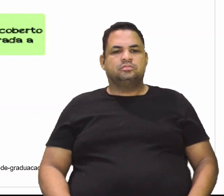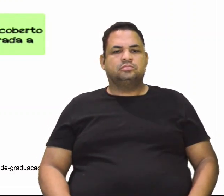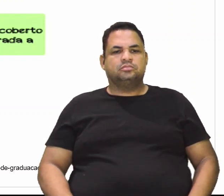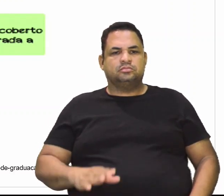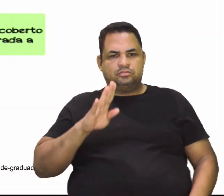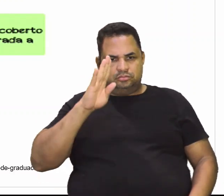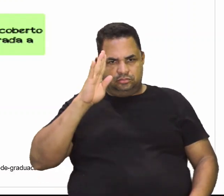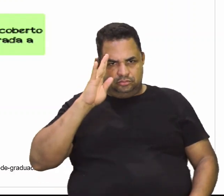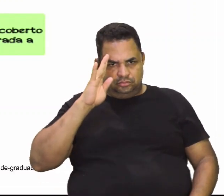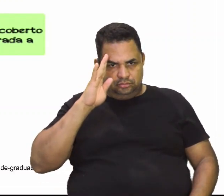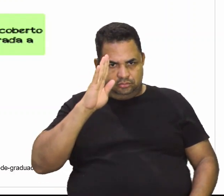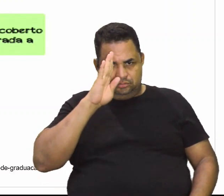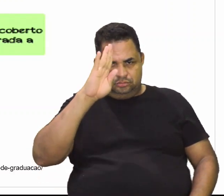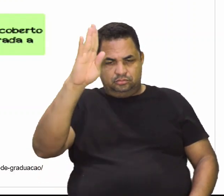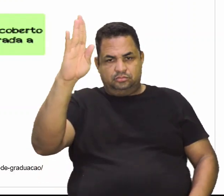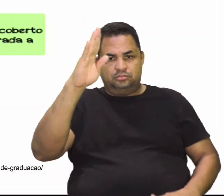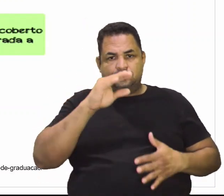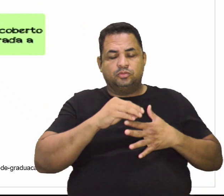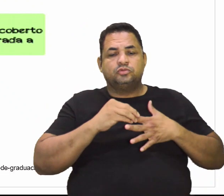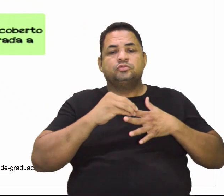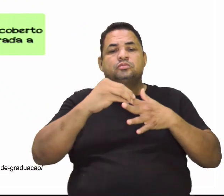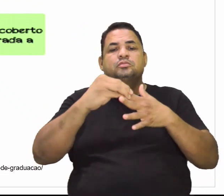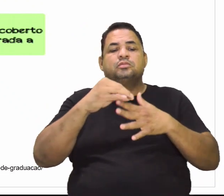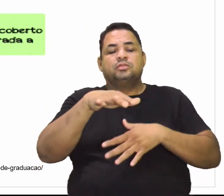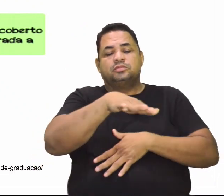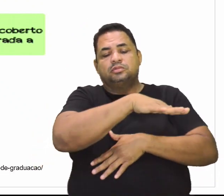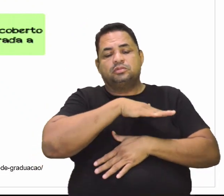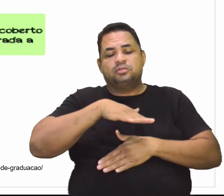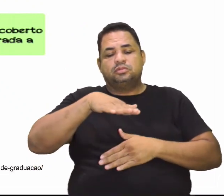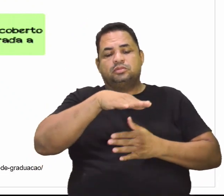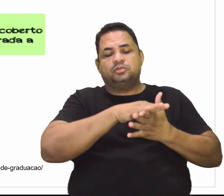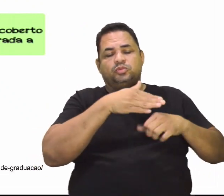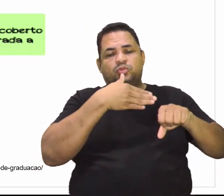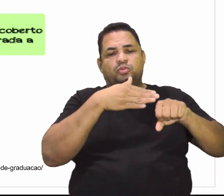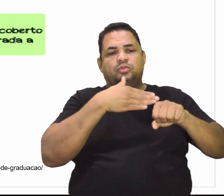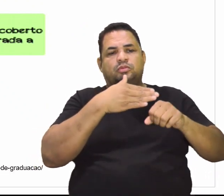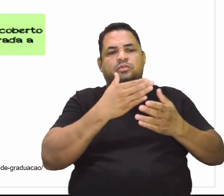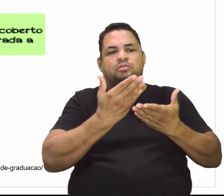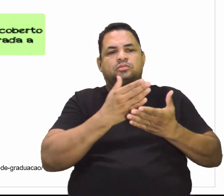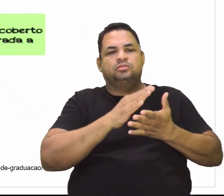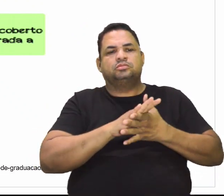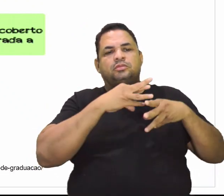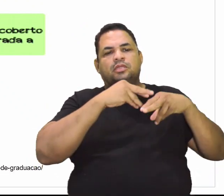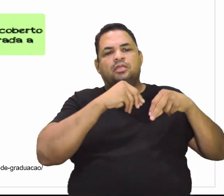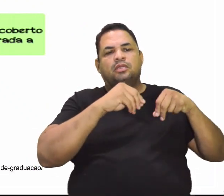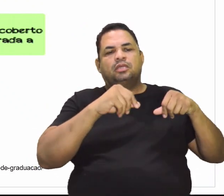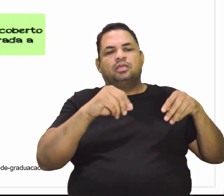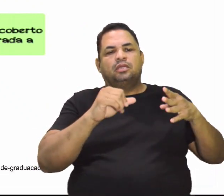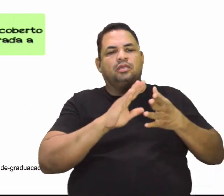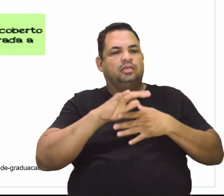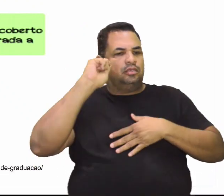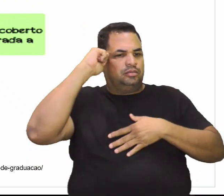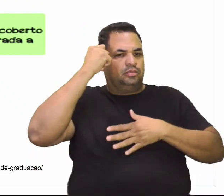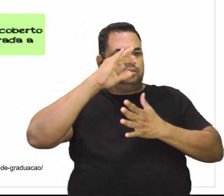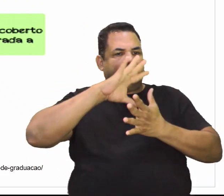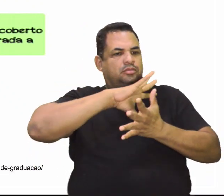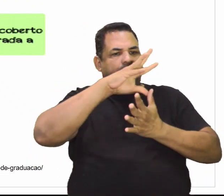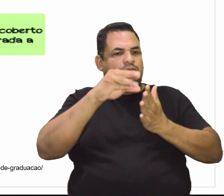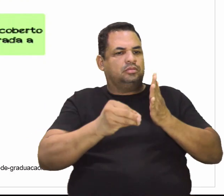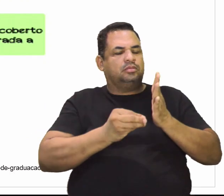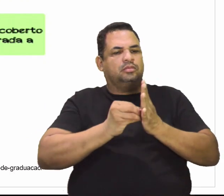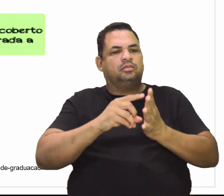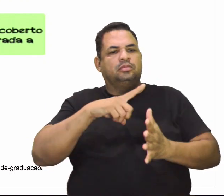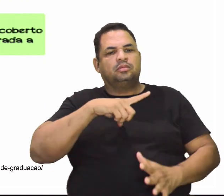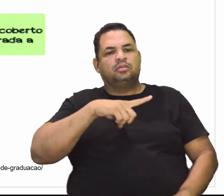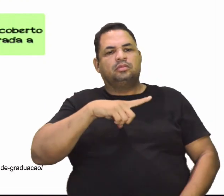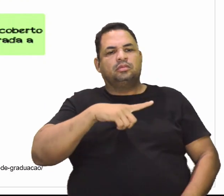principais sítios arqueológicos do Brasil. Aqui nós observamos sítio arqueológico de Terra Preta na Amazônia. Na Amazônia nós temos sítios arqueológicos de